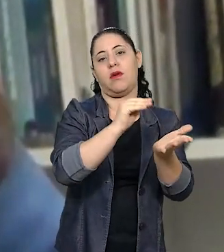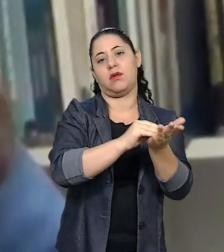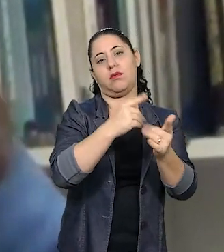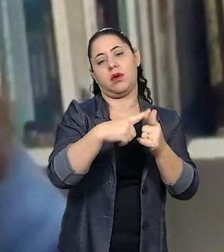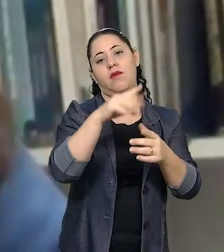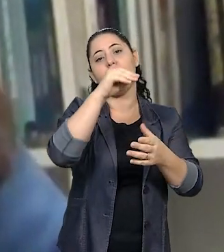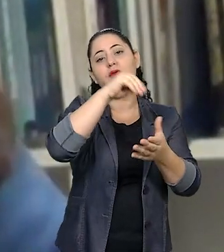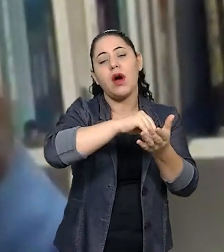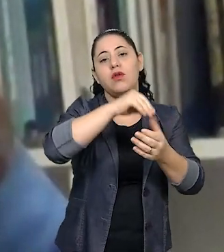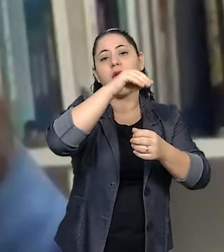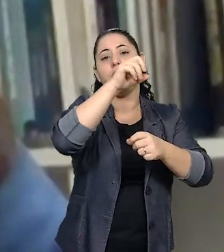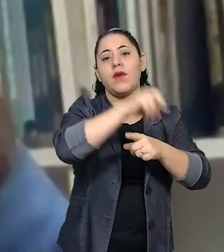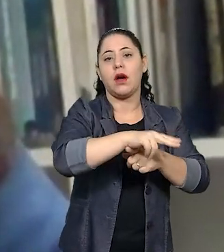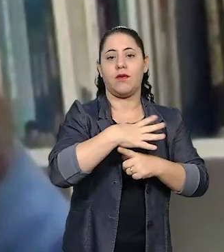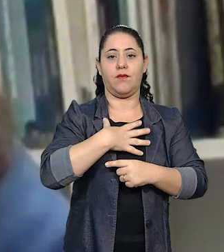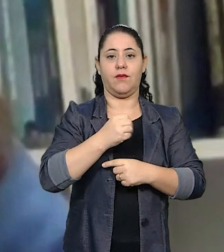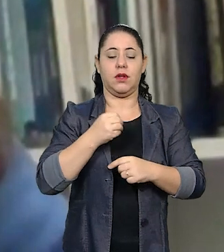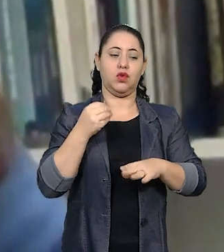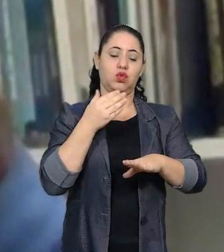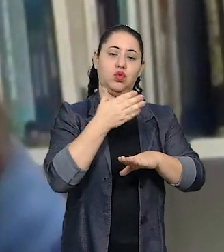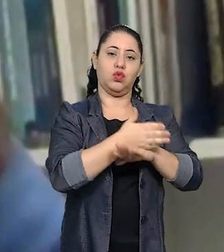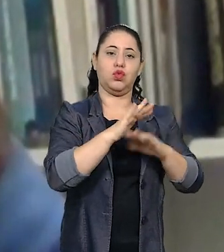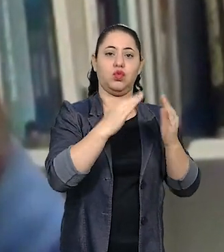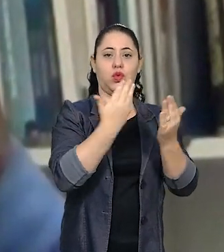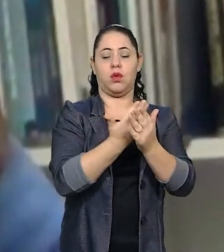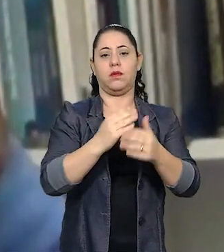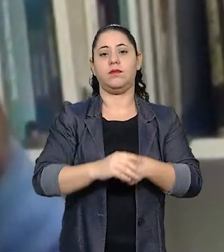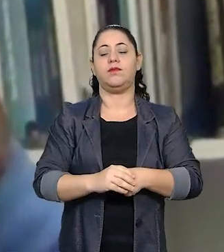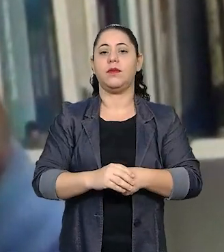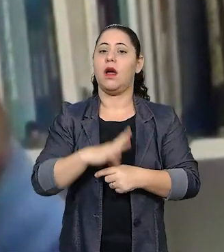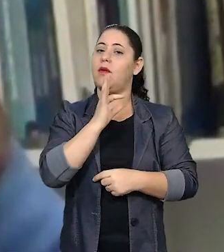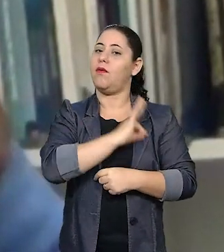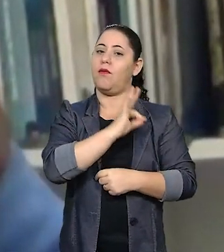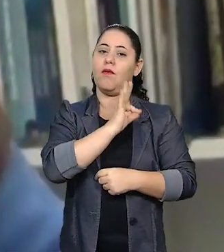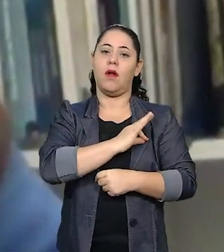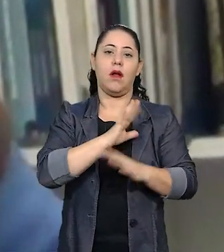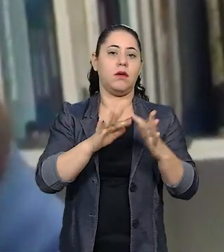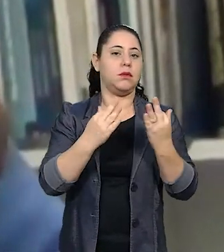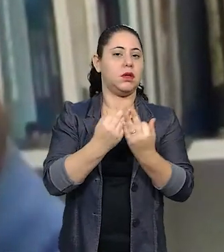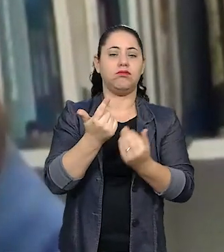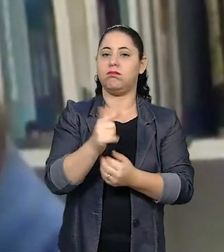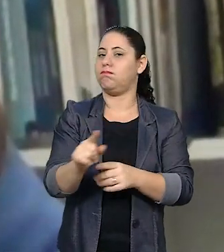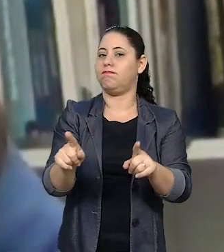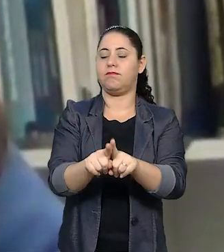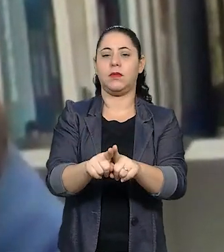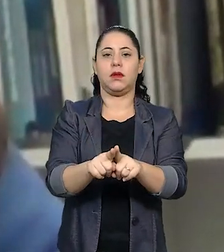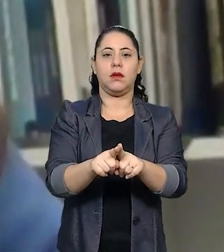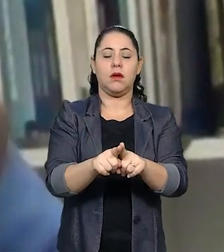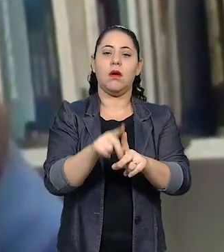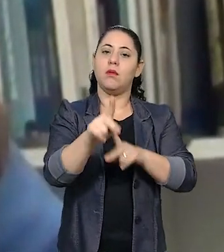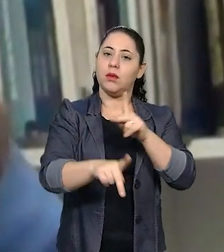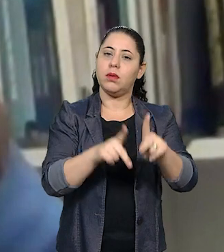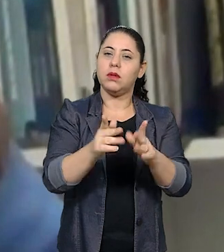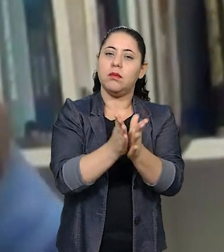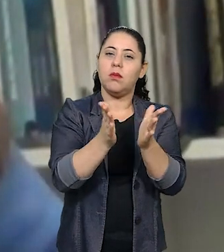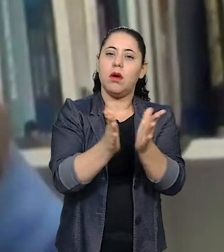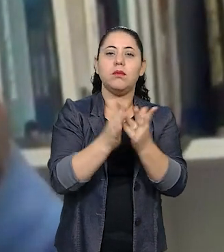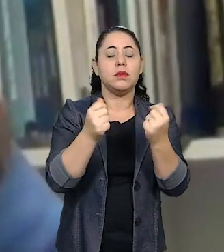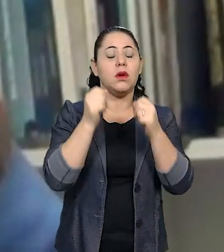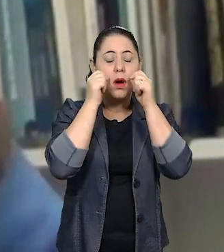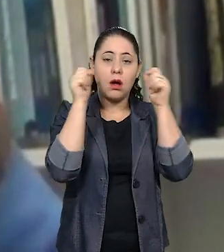filhos, né? E nesse sentido não conseguem procurar um trabalho que seja adequado e que realmente possa prover